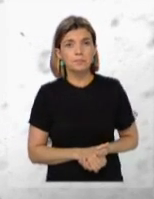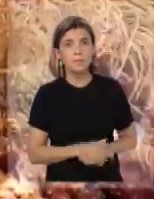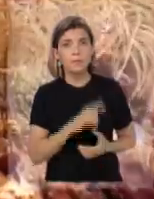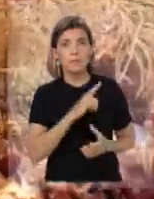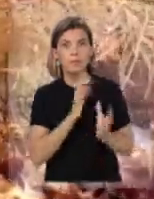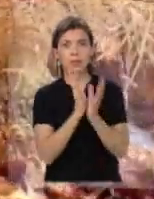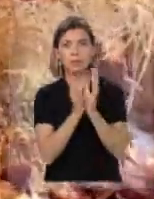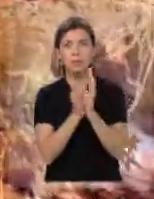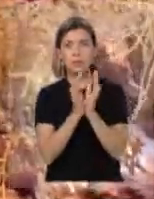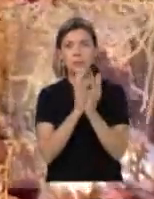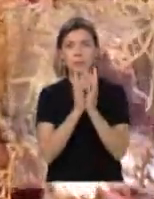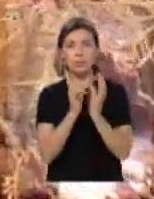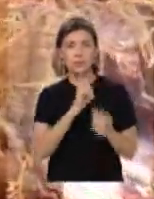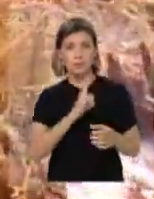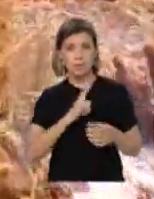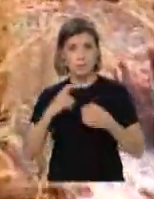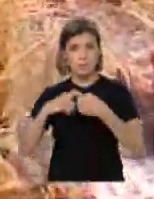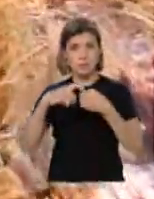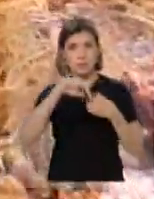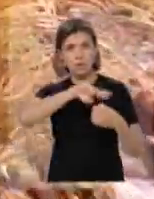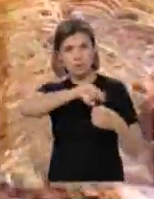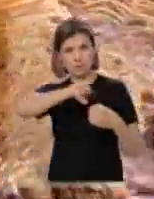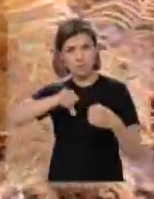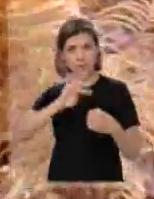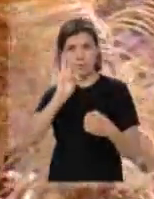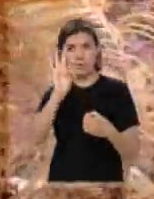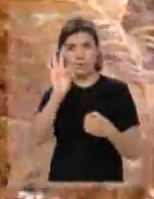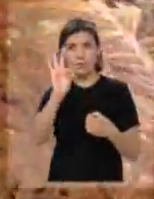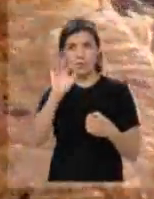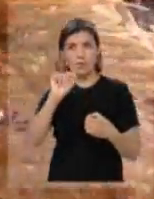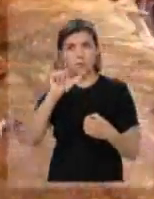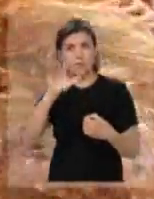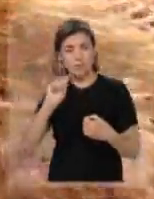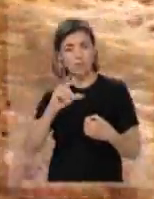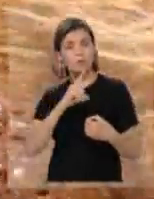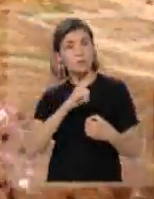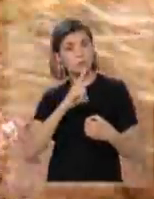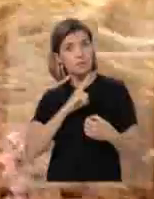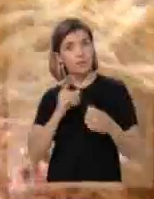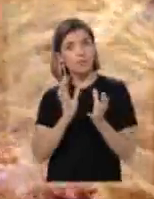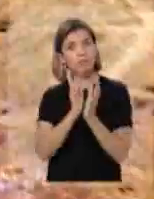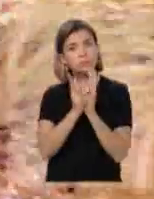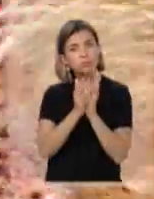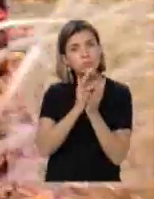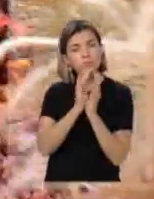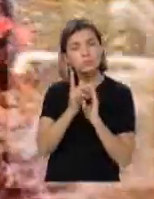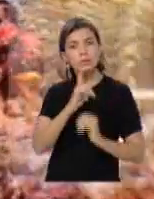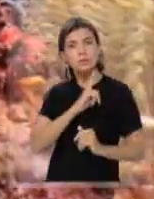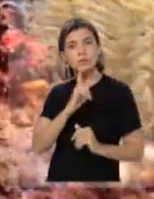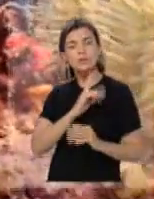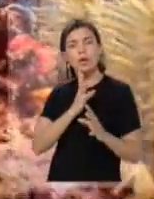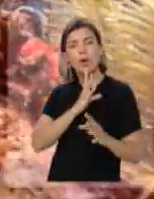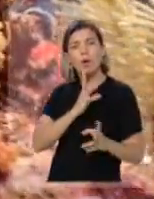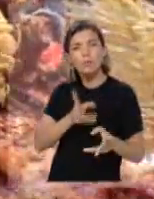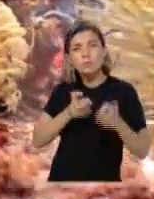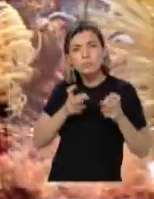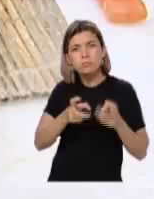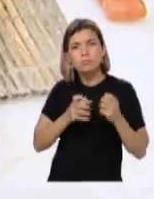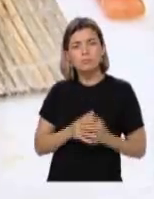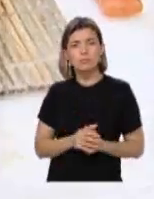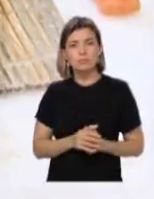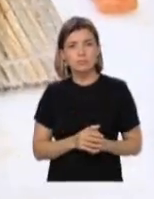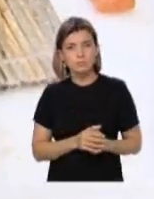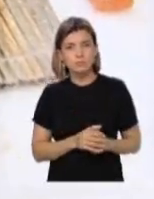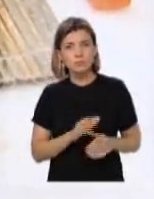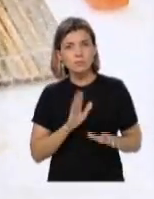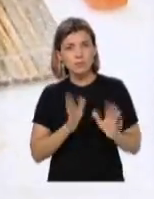O corpo de uma alga multicelular é chamado de talo. Este tipo de alga são as mais conhecidas por